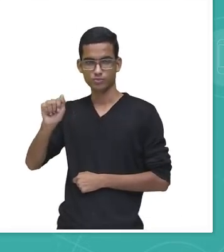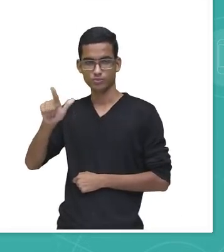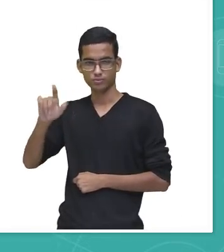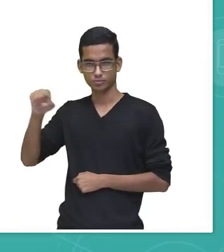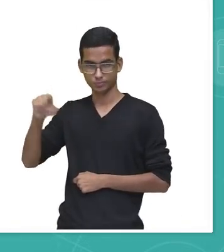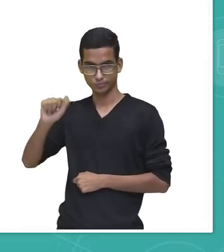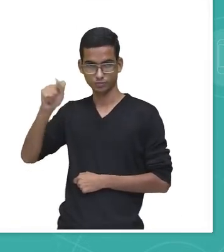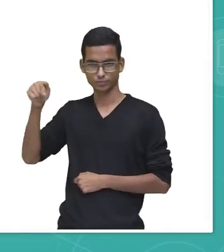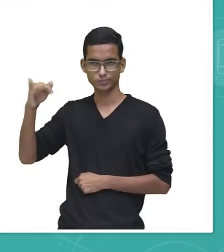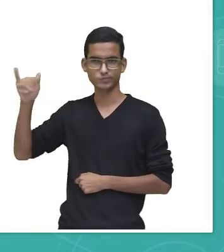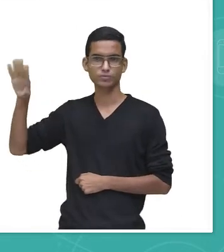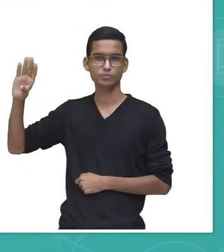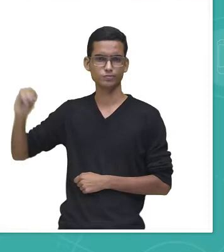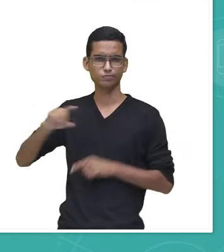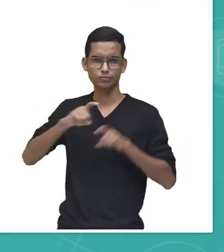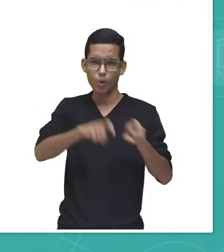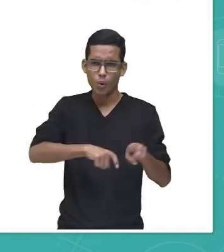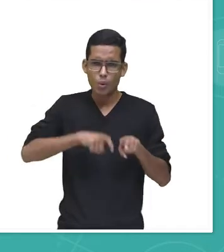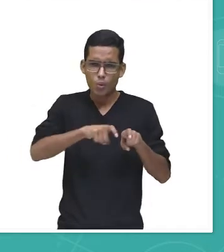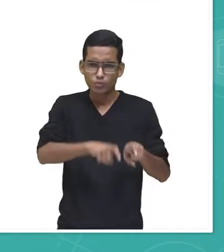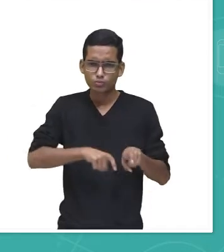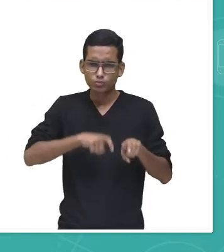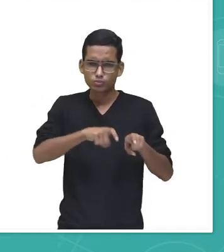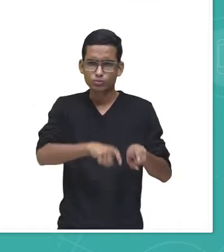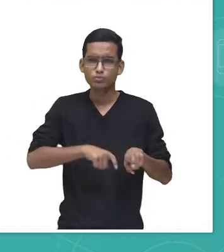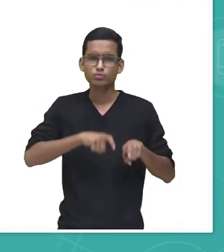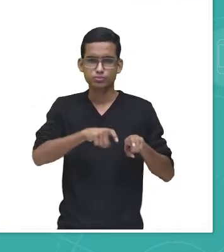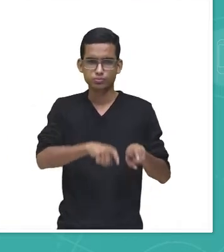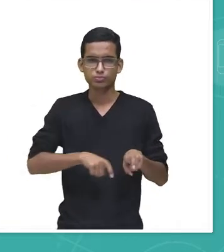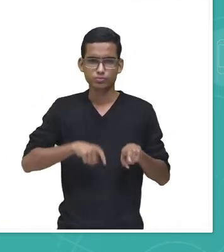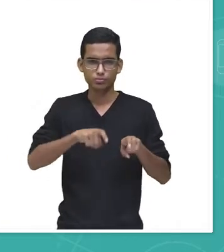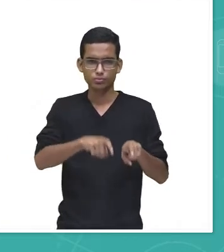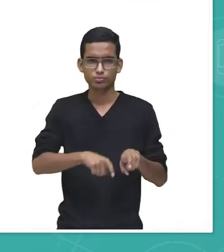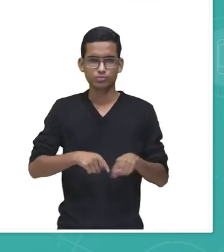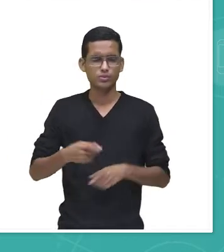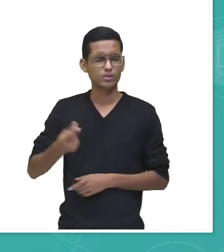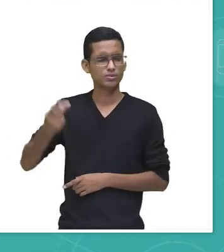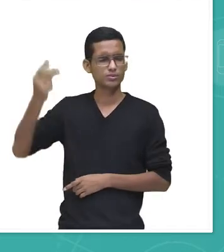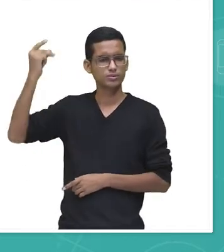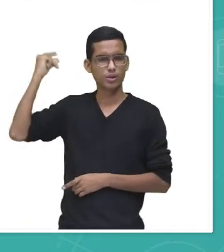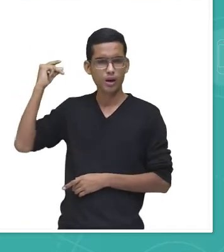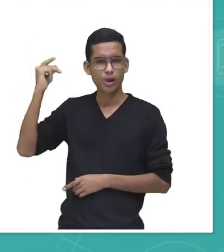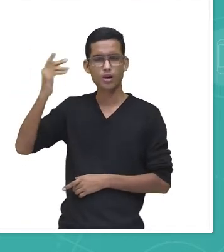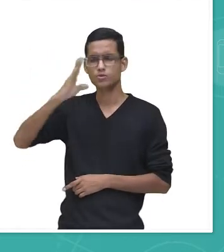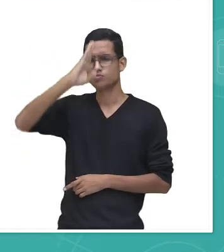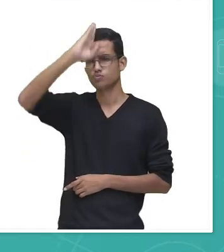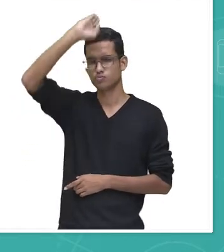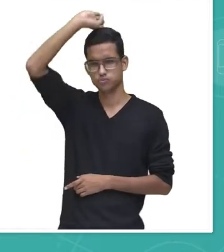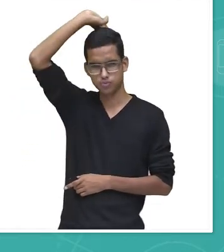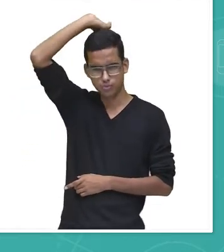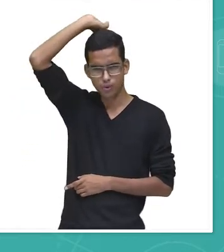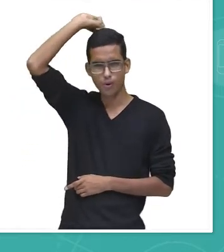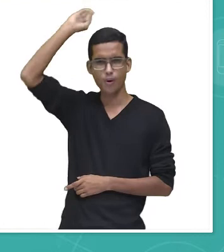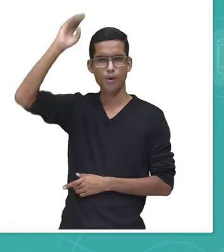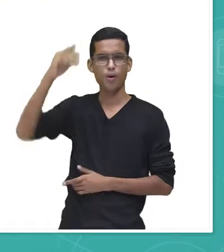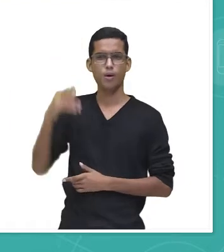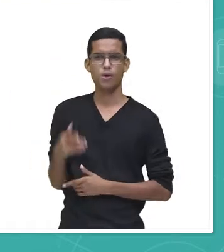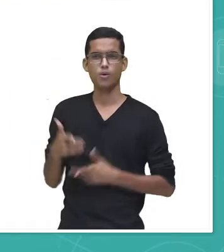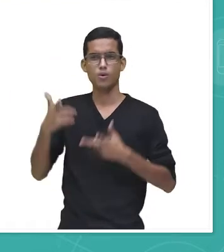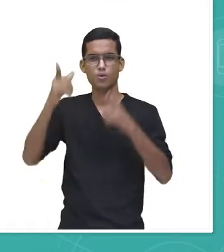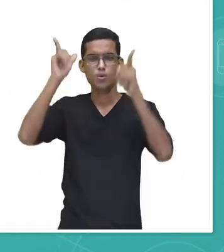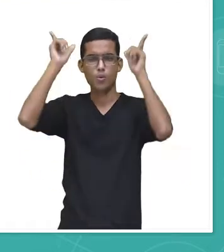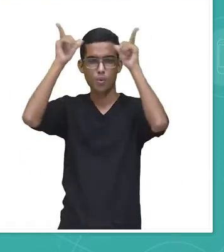vocês uma situação. Lá no mundo antigo, lá em Roma, Grécia, o comércio era muito pulsante,